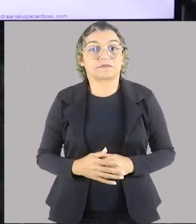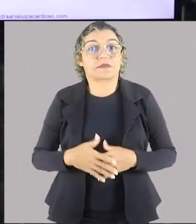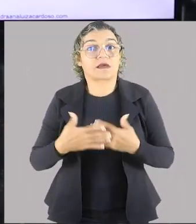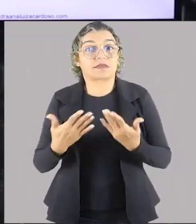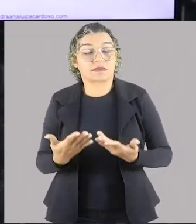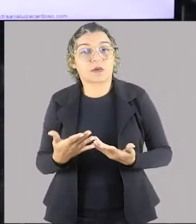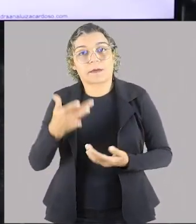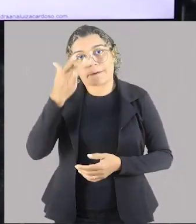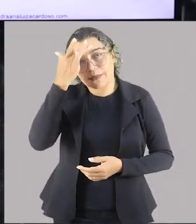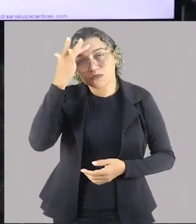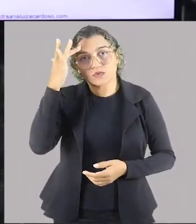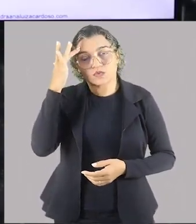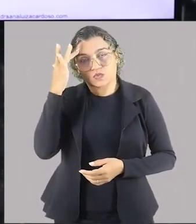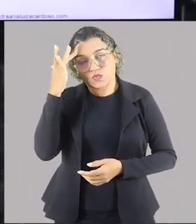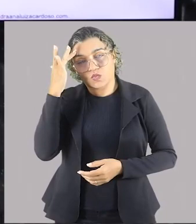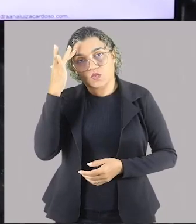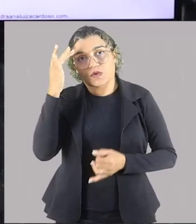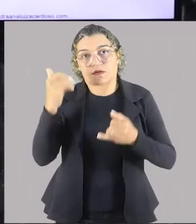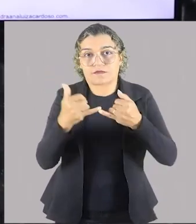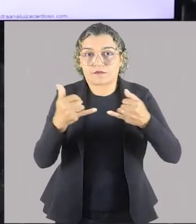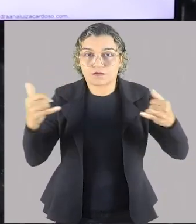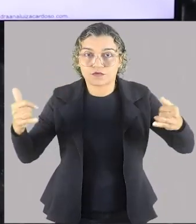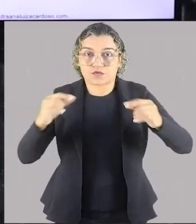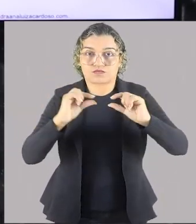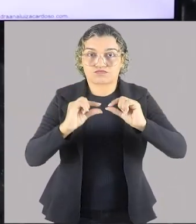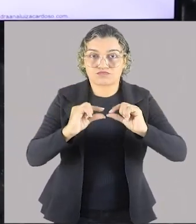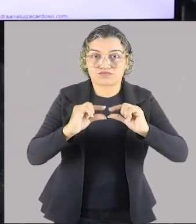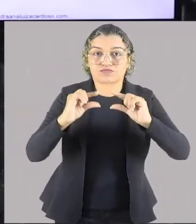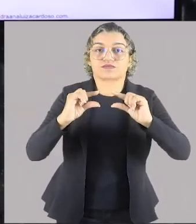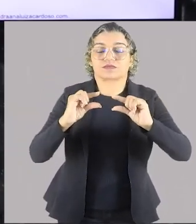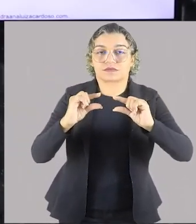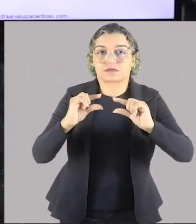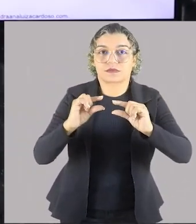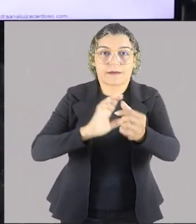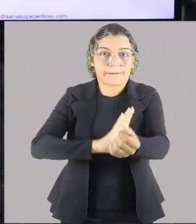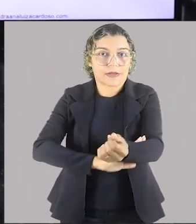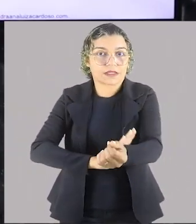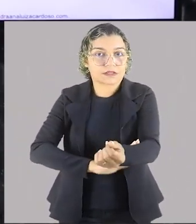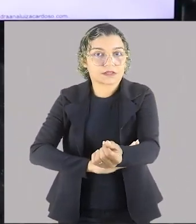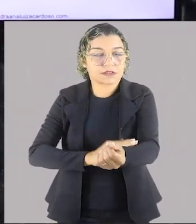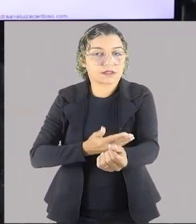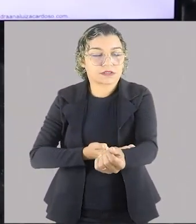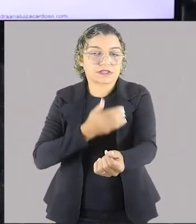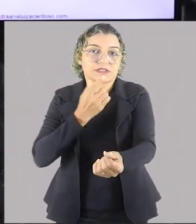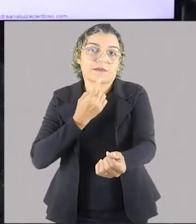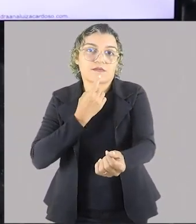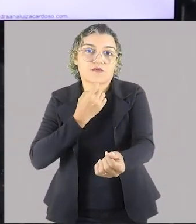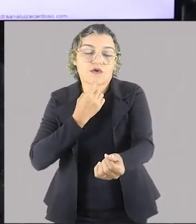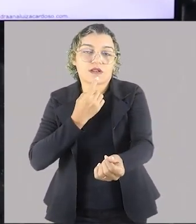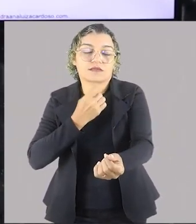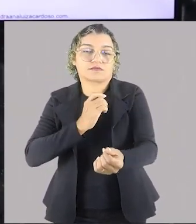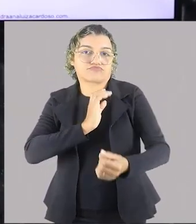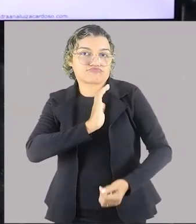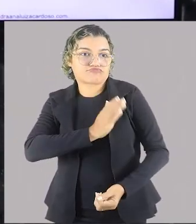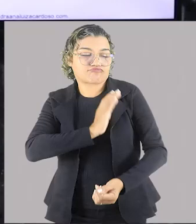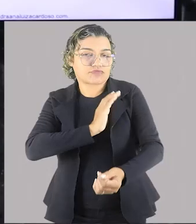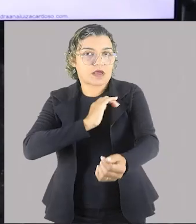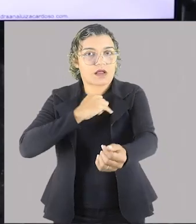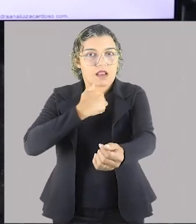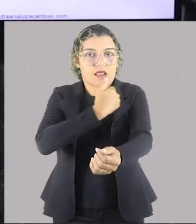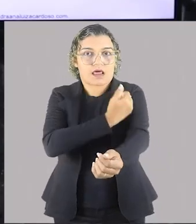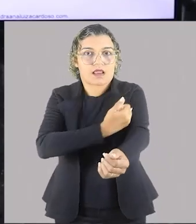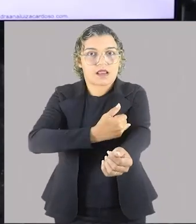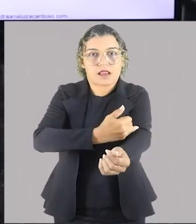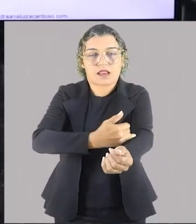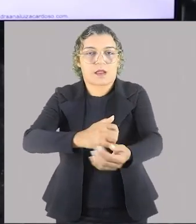E aí o indivíduo ele fica com os vasos mais dilatados, a pressão O sangue que sai do coração, ele não precisa